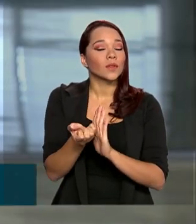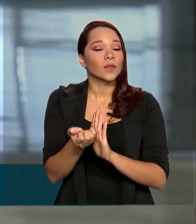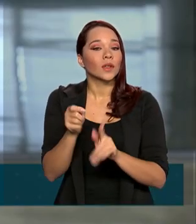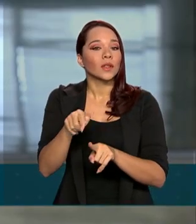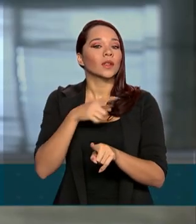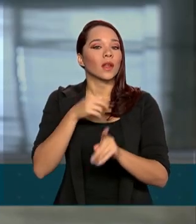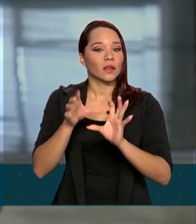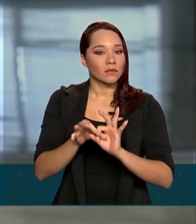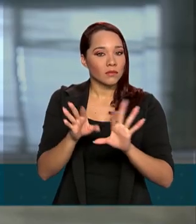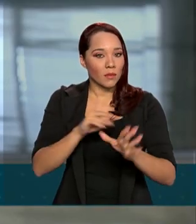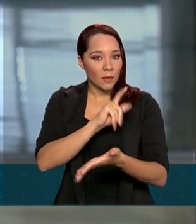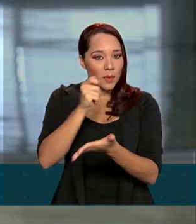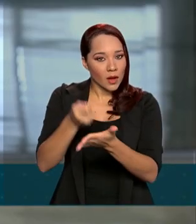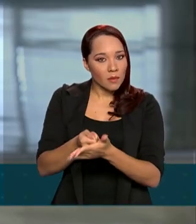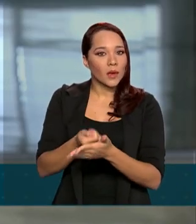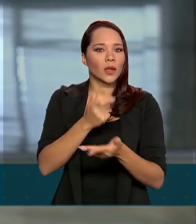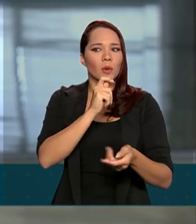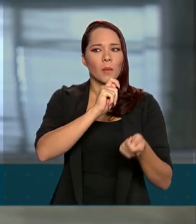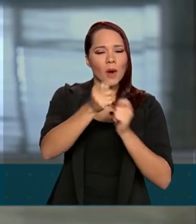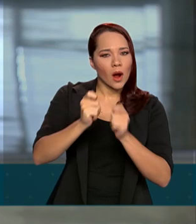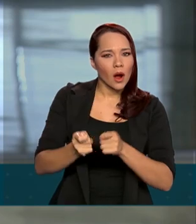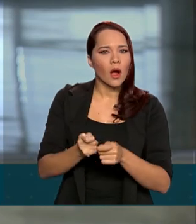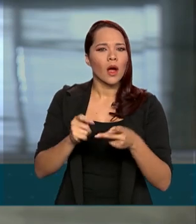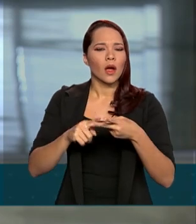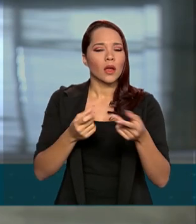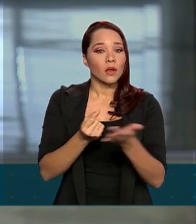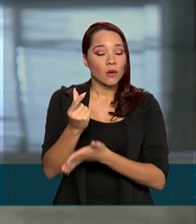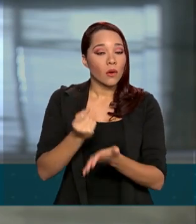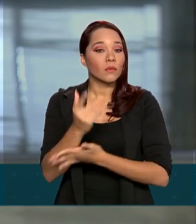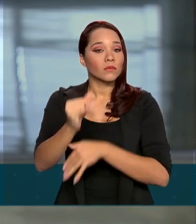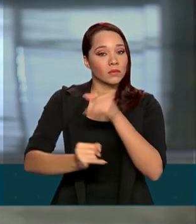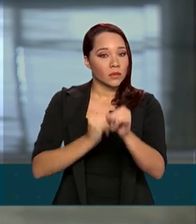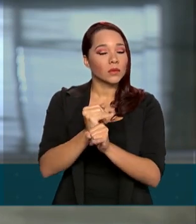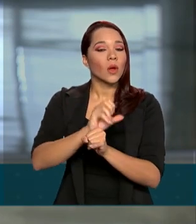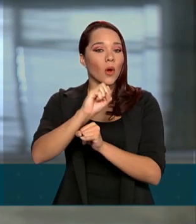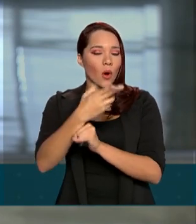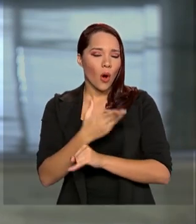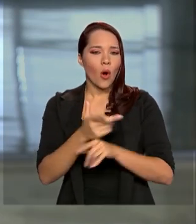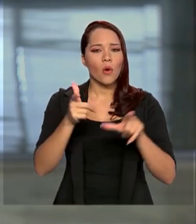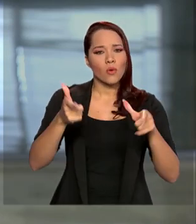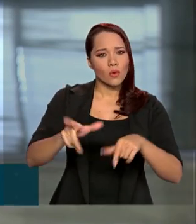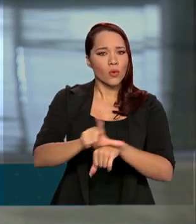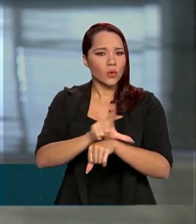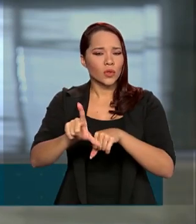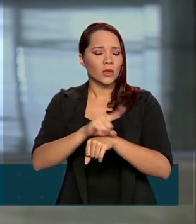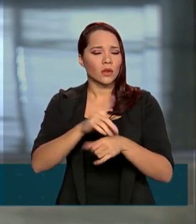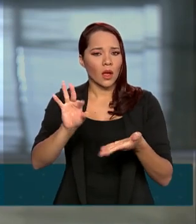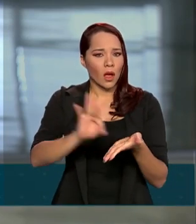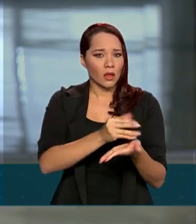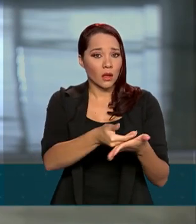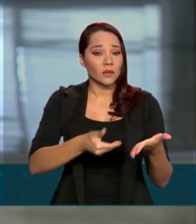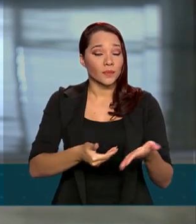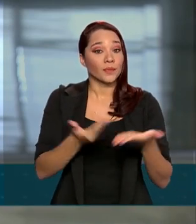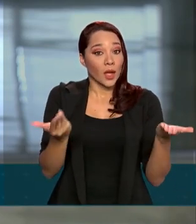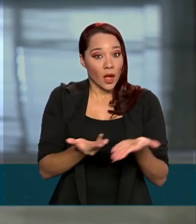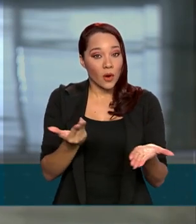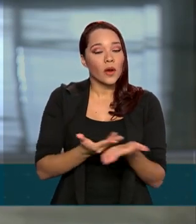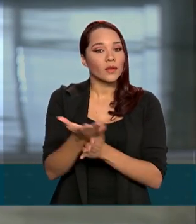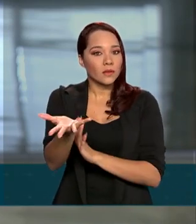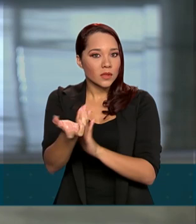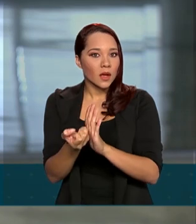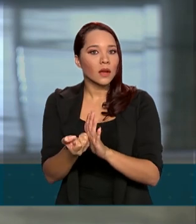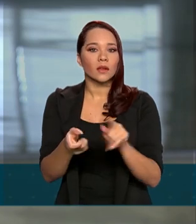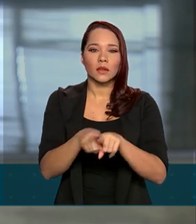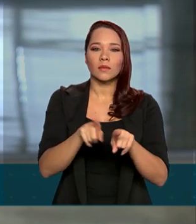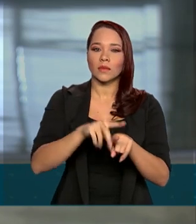disponíveis para o pagamento de contas e compras pela internet ou estabelecimentos credenciados. Agora, além do saque,